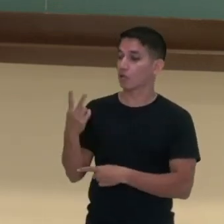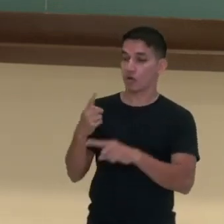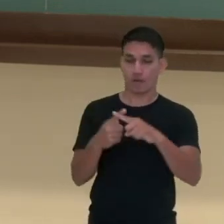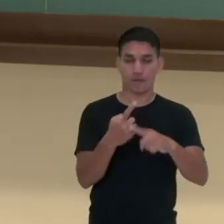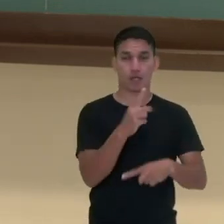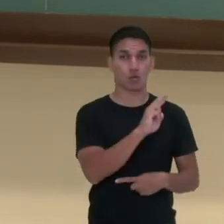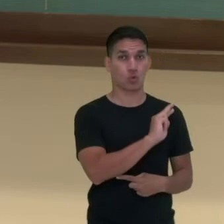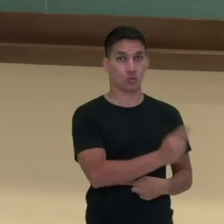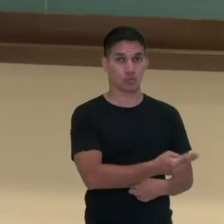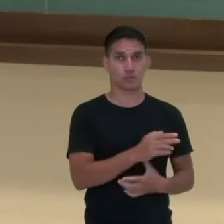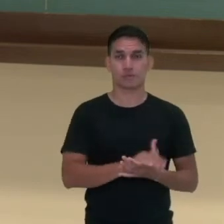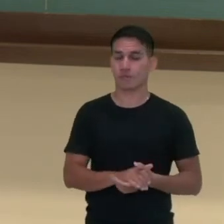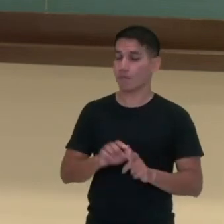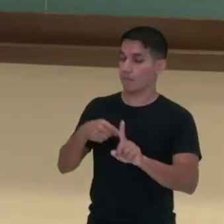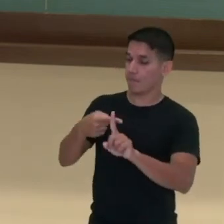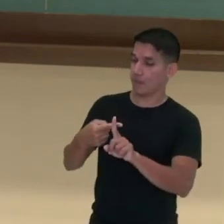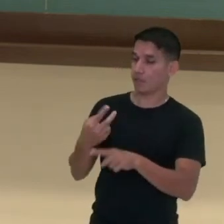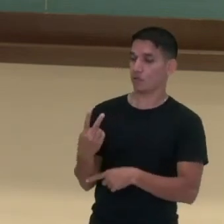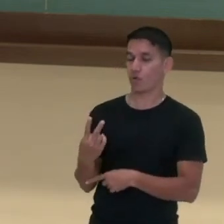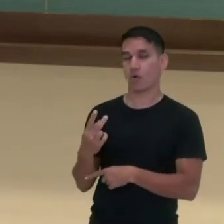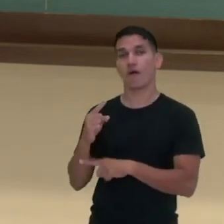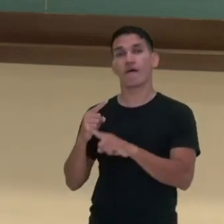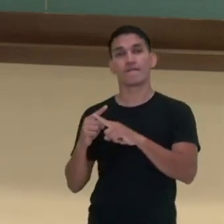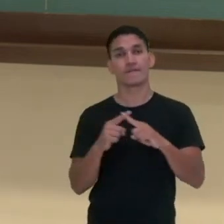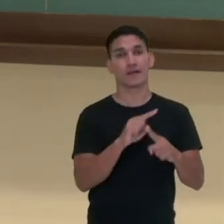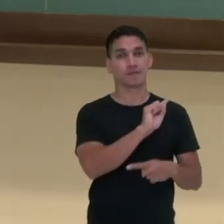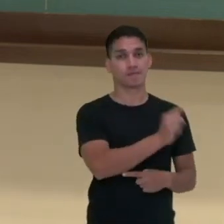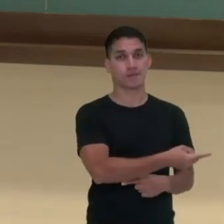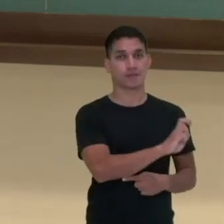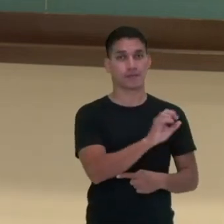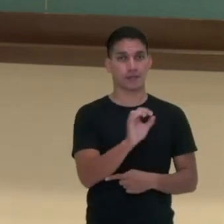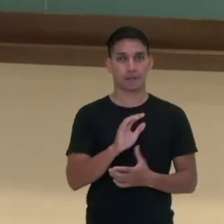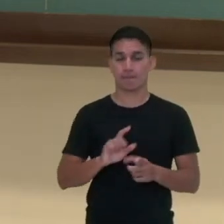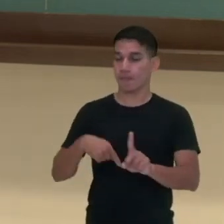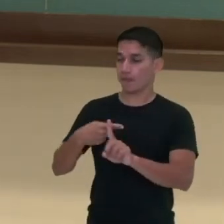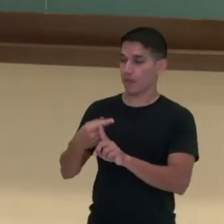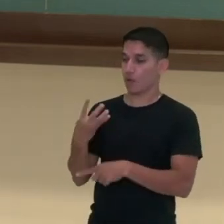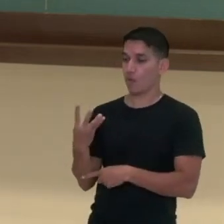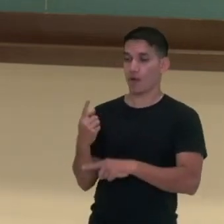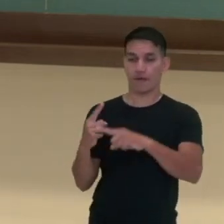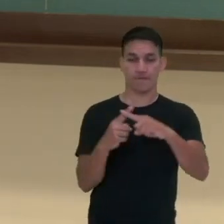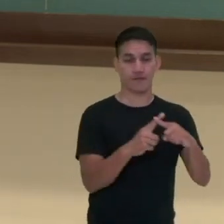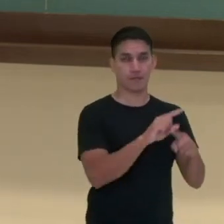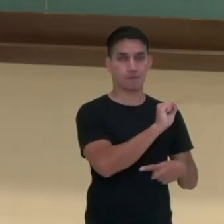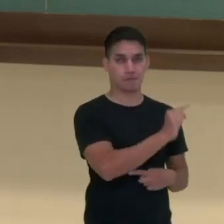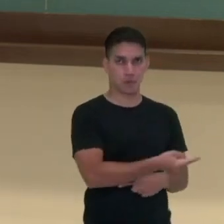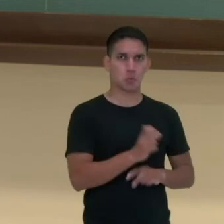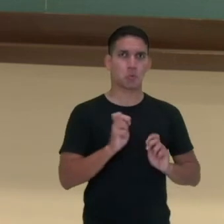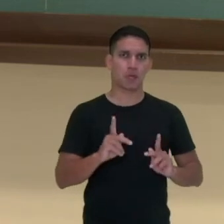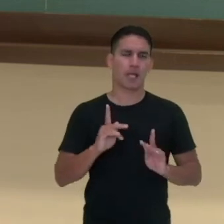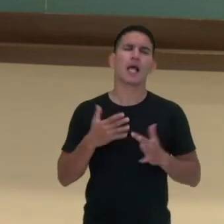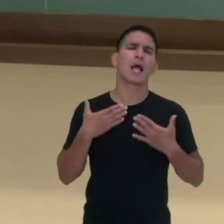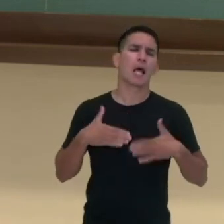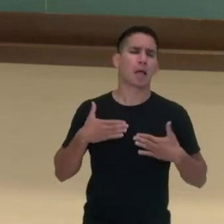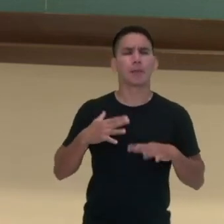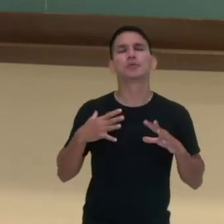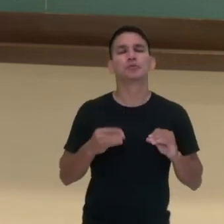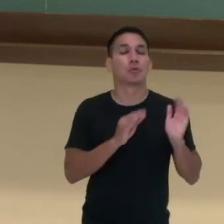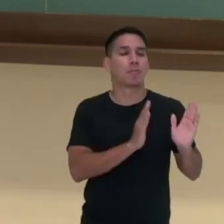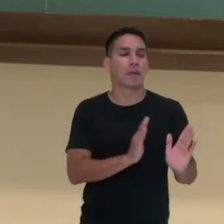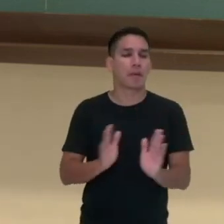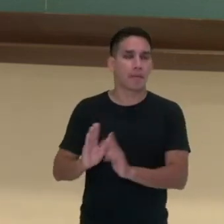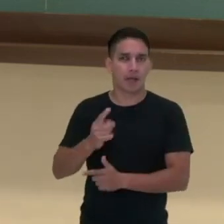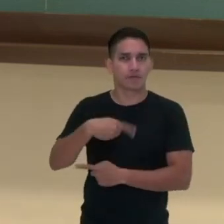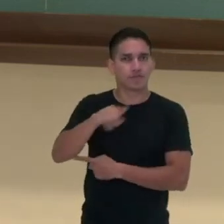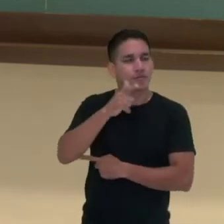vezes 2000 mais 2 vezes 1500 mais 4 vezes 1000. Também, pessoal, fiz tudo aqui o passo a passo para vocês